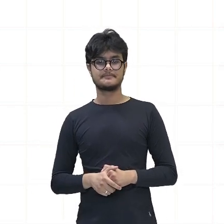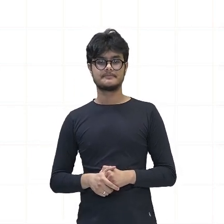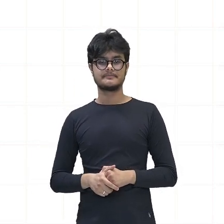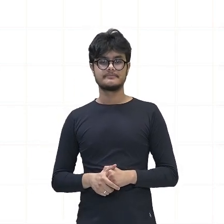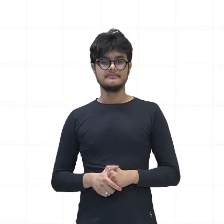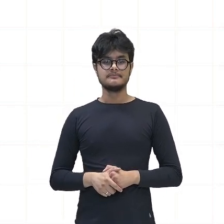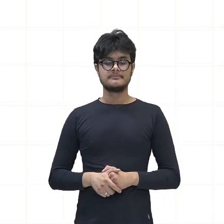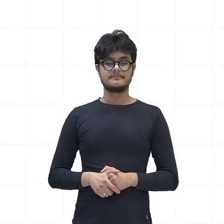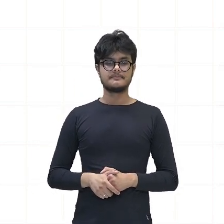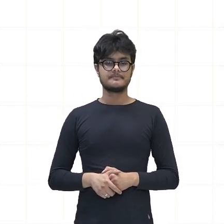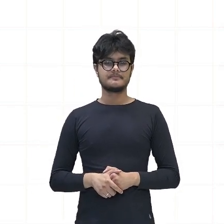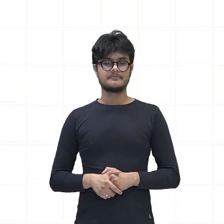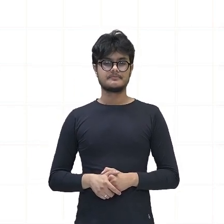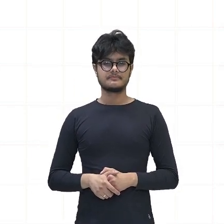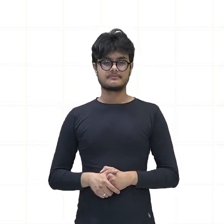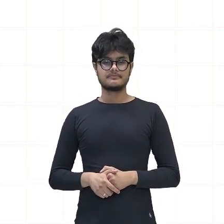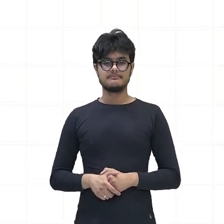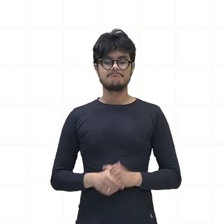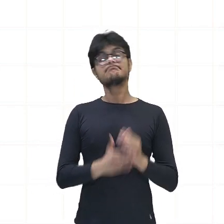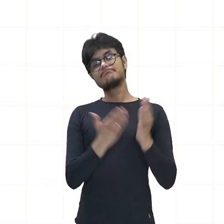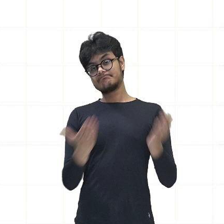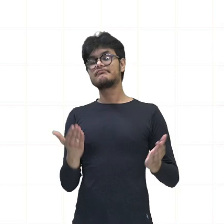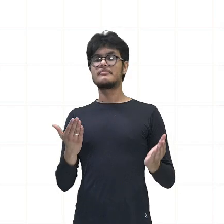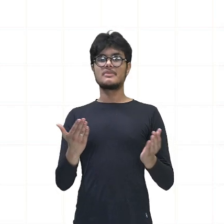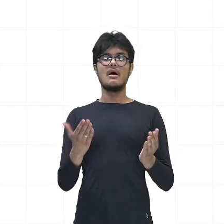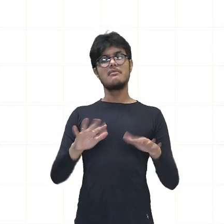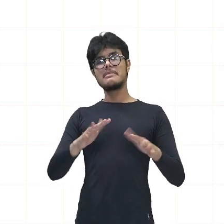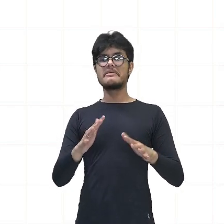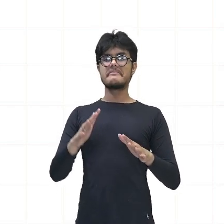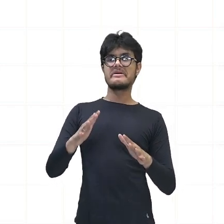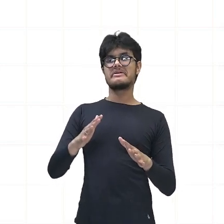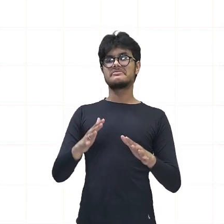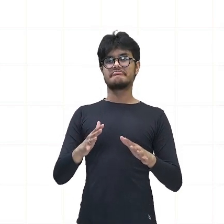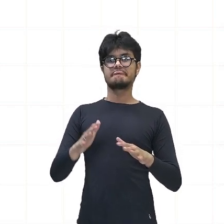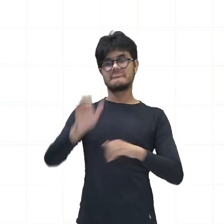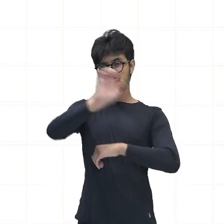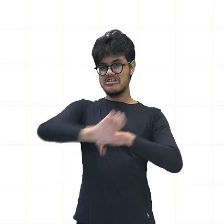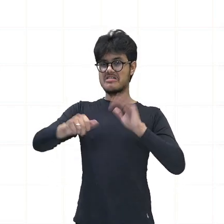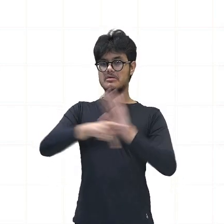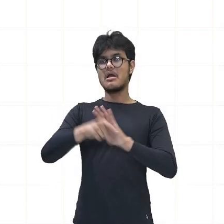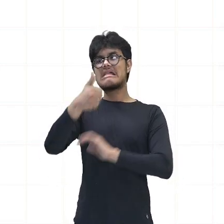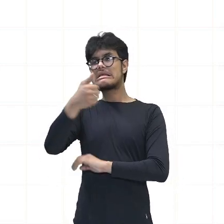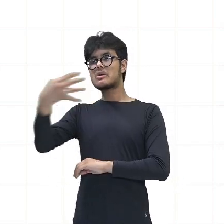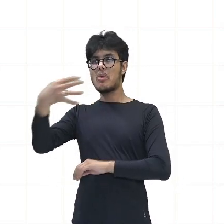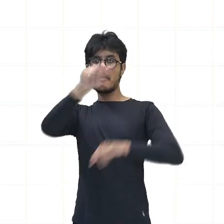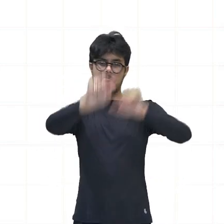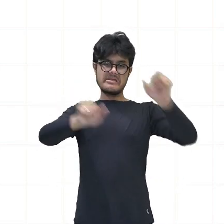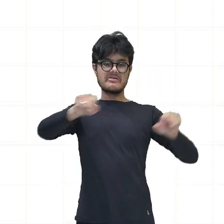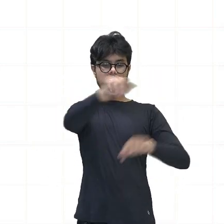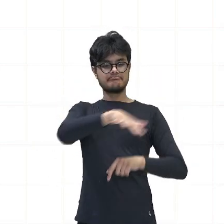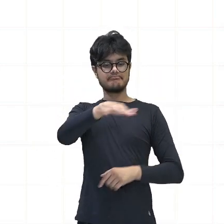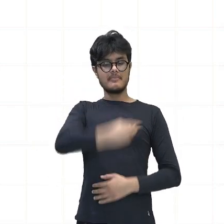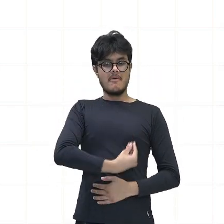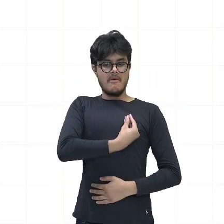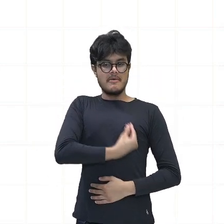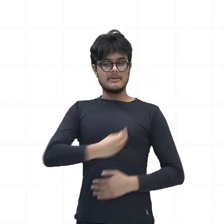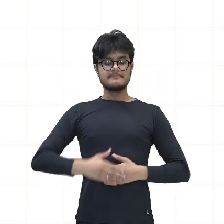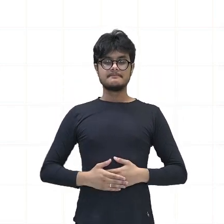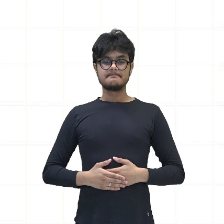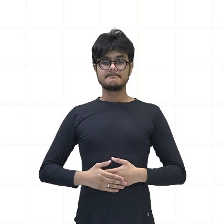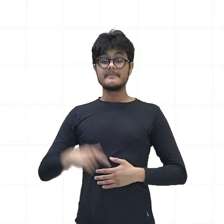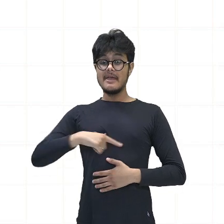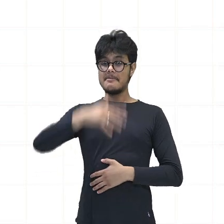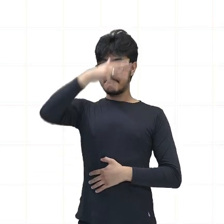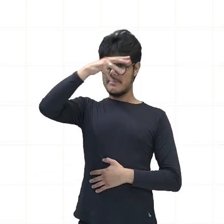3.941.613 pessoas, fazendo com que o estado brasileiro esteja na posição de 14º estado mais populoso. E aí nós temos